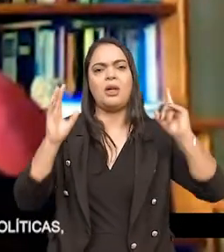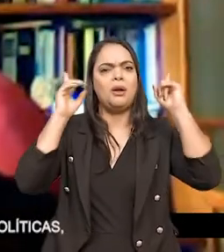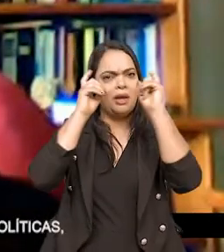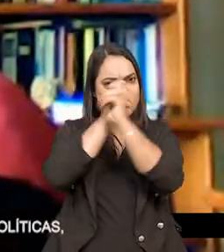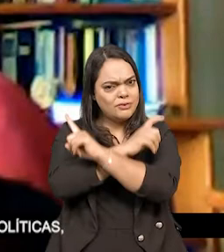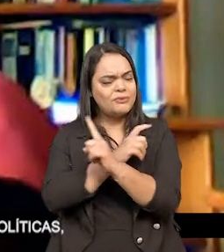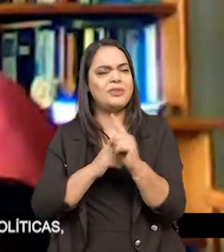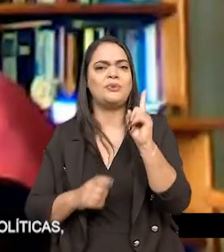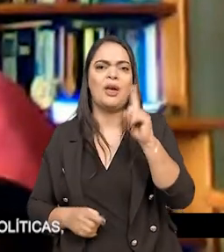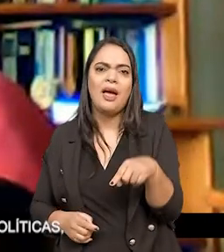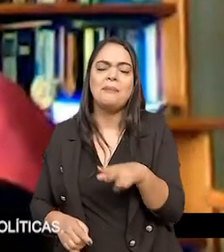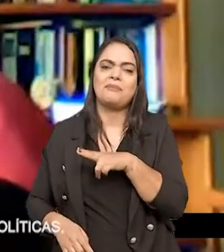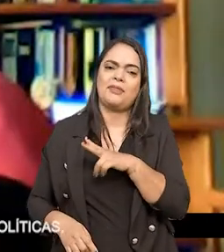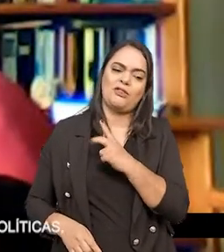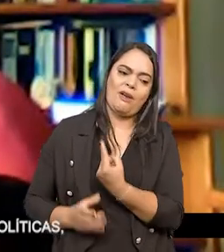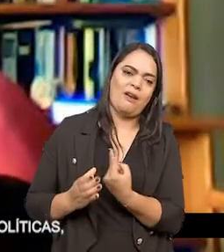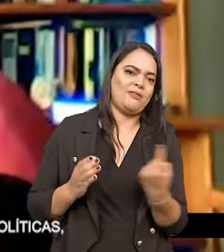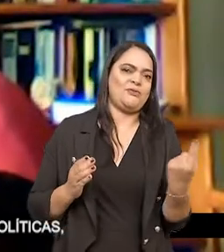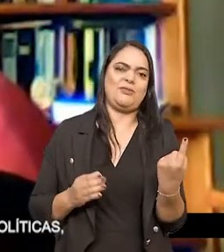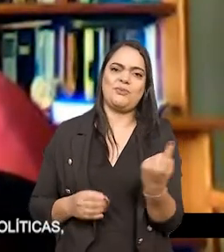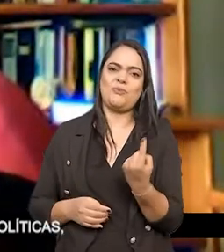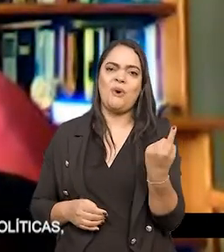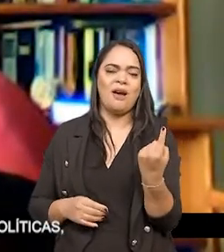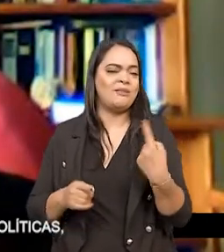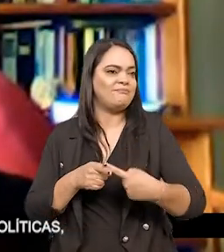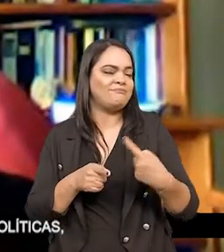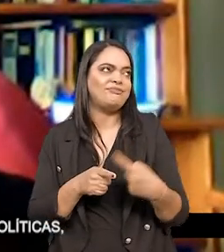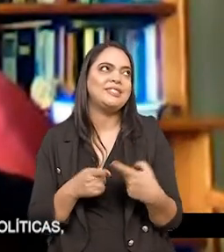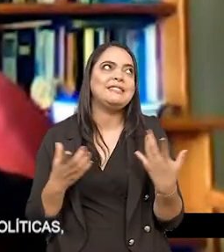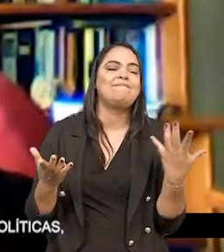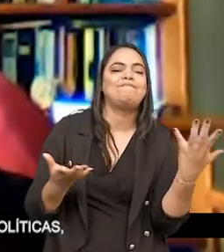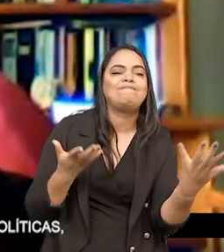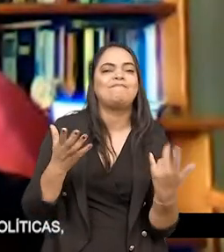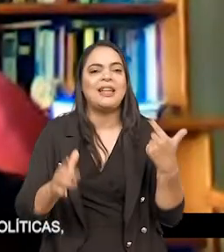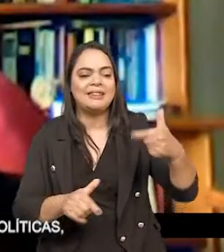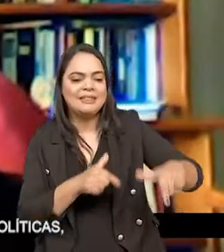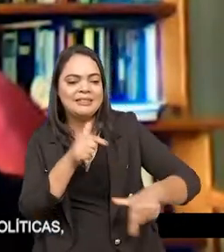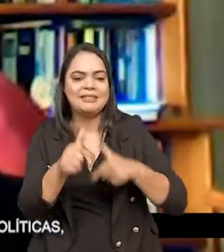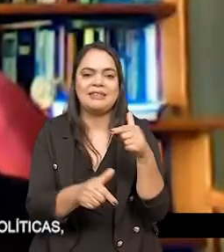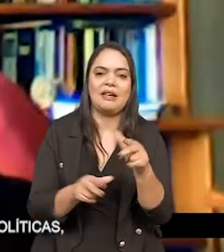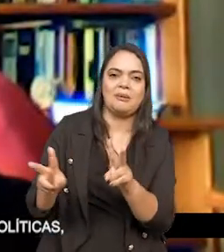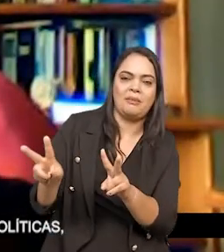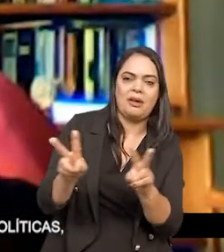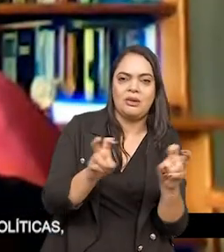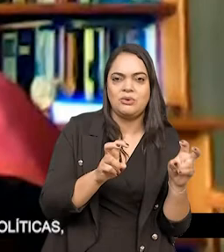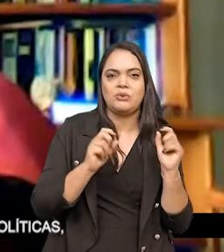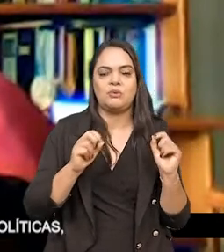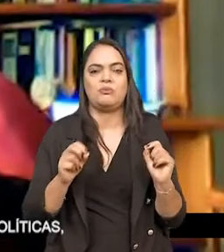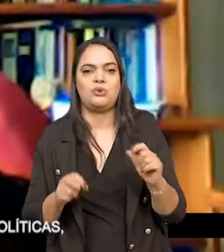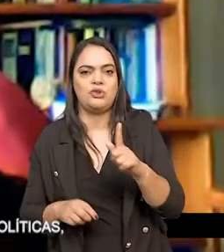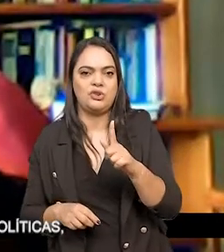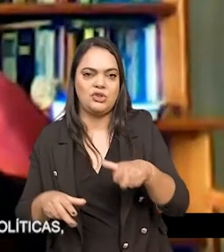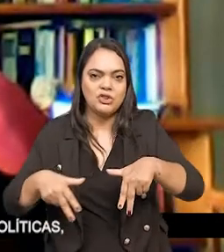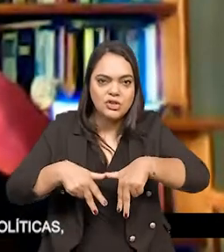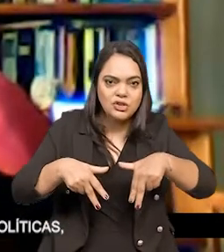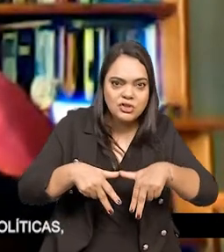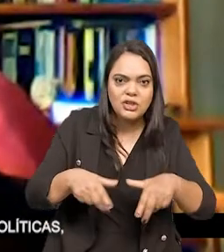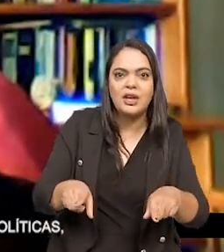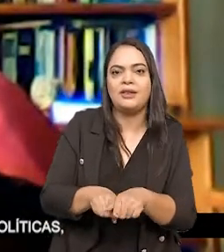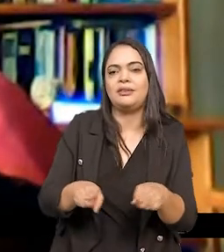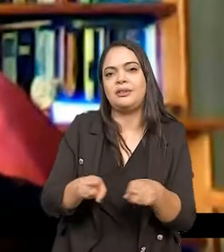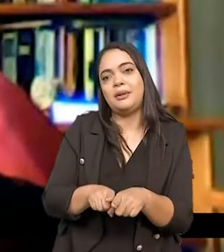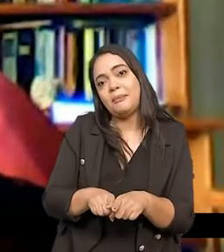coisa muito individual ainda, né? Porque talvez porque trabalhar só de mulher de gênero pressupõe também